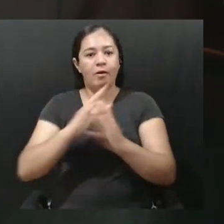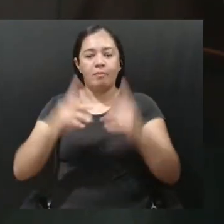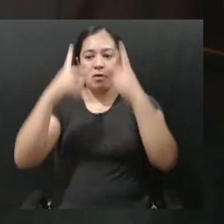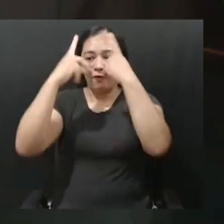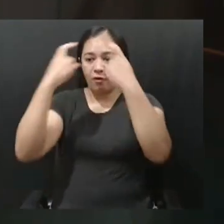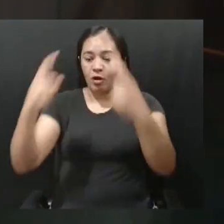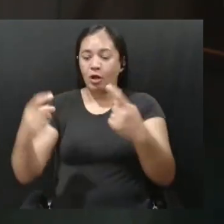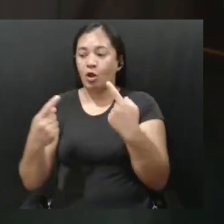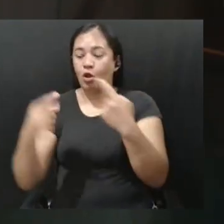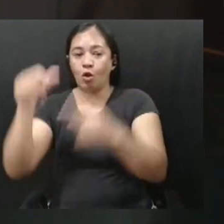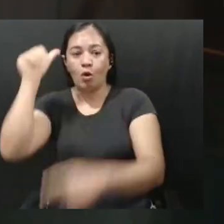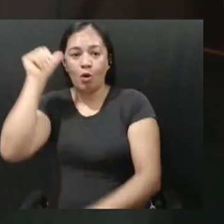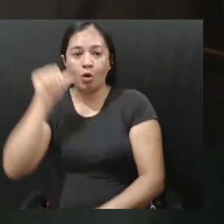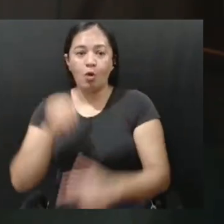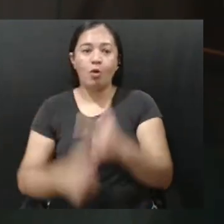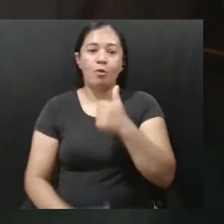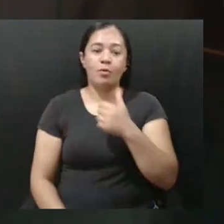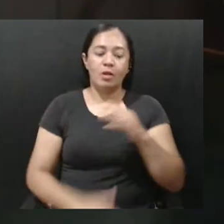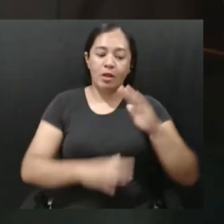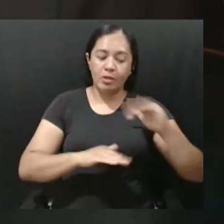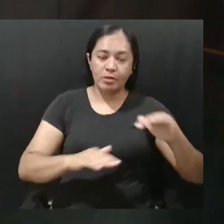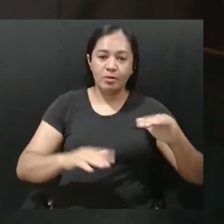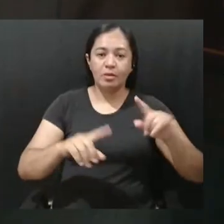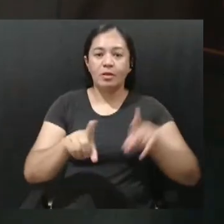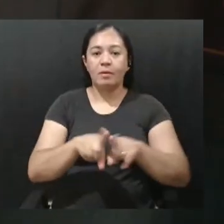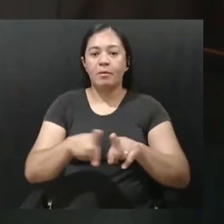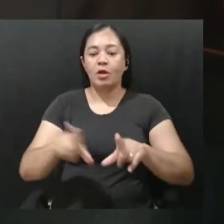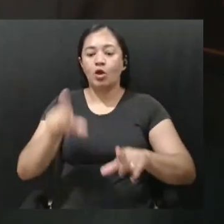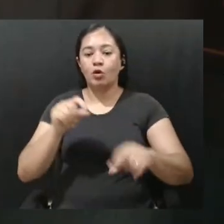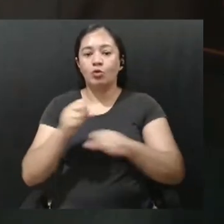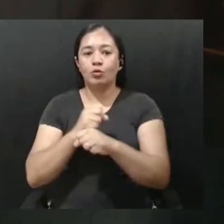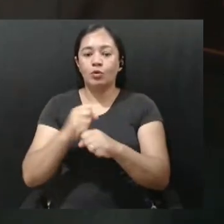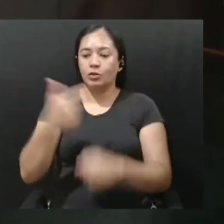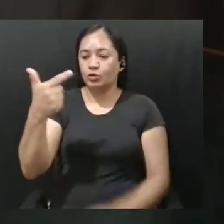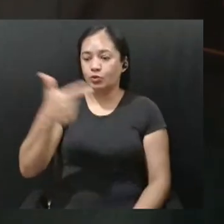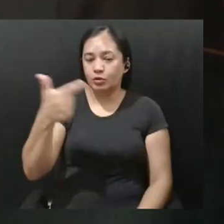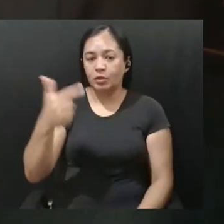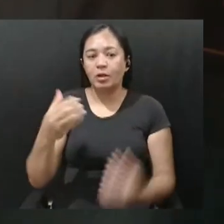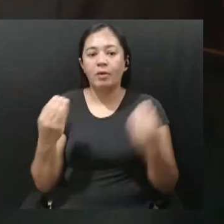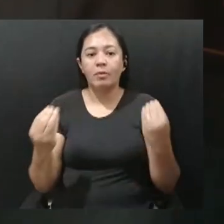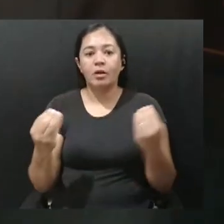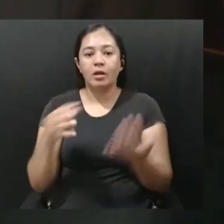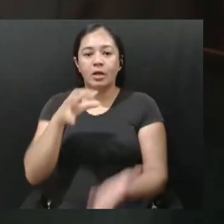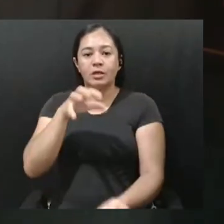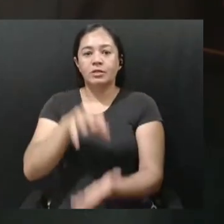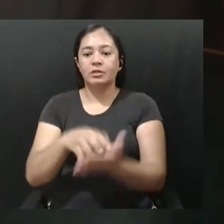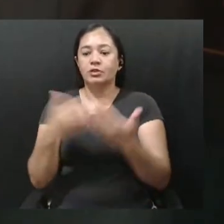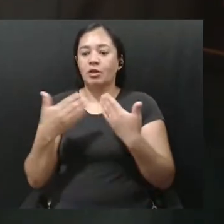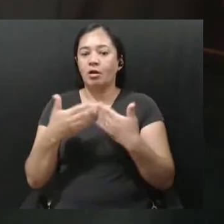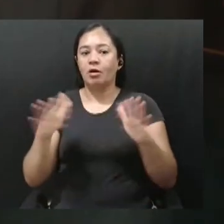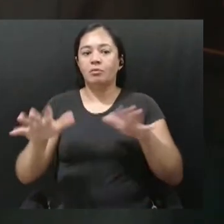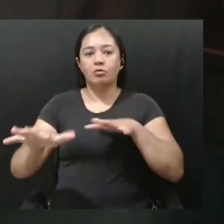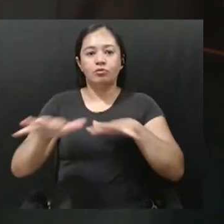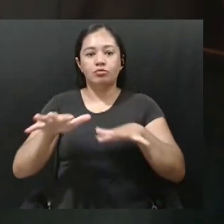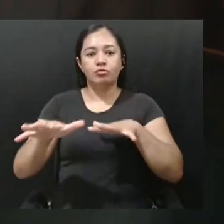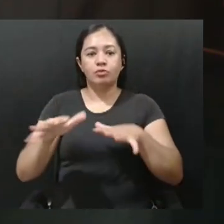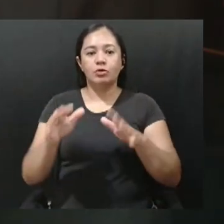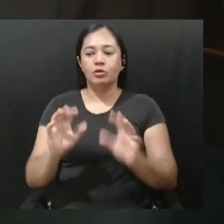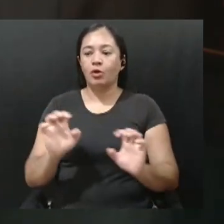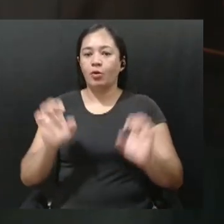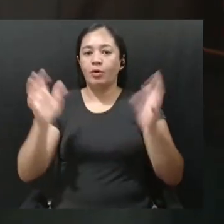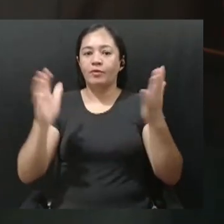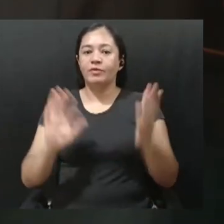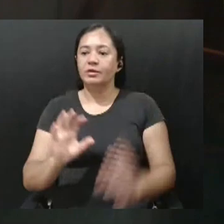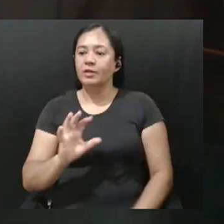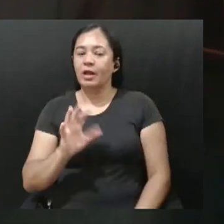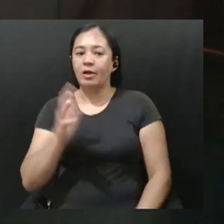Campinas, escolhida pelo segundo ano consecutivo para sediar a abertura do movimento. O evento aconteceu na Unicamp e reuniu representantes do